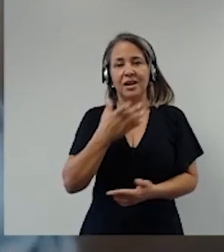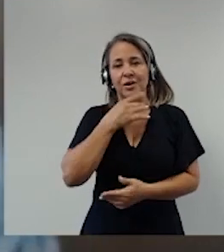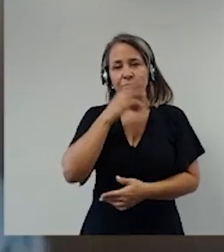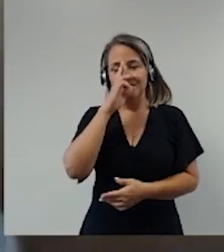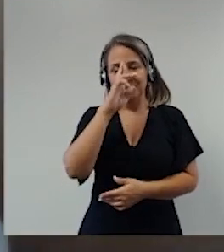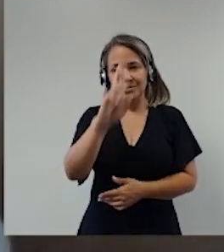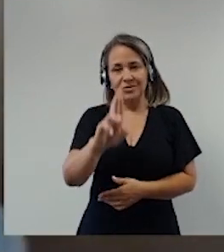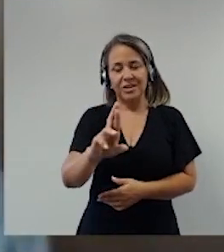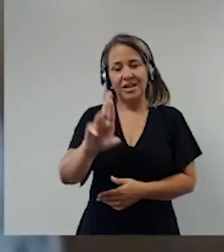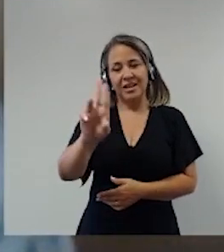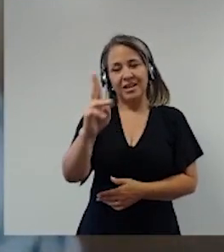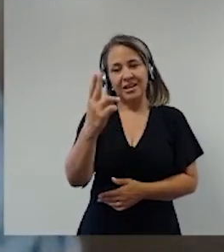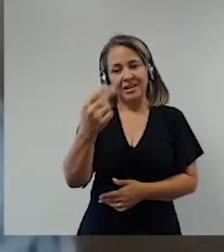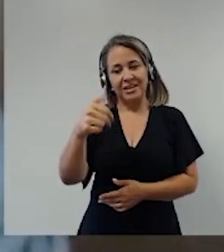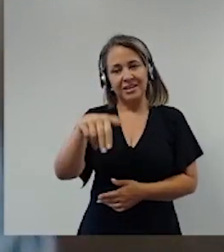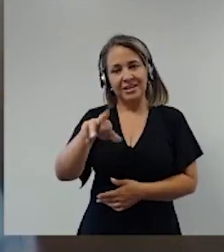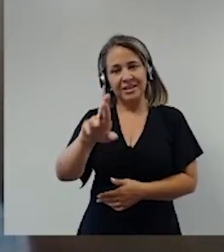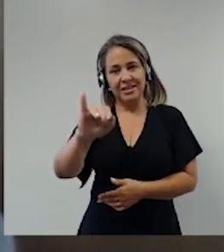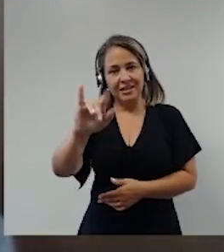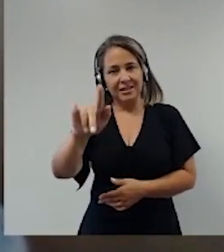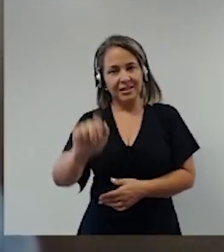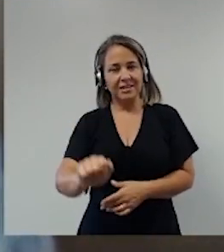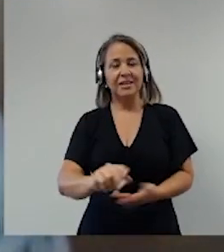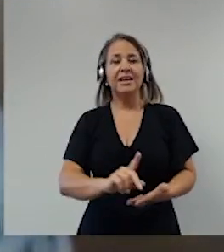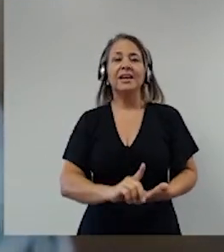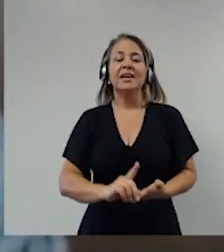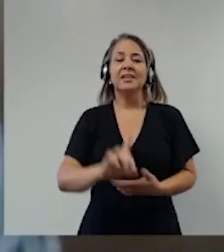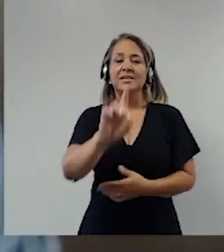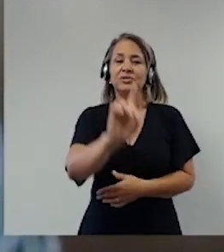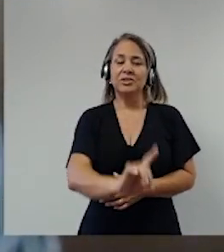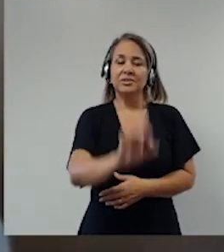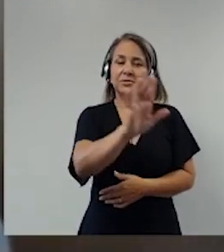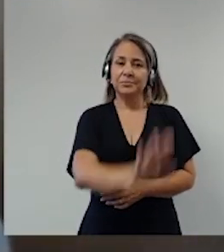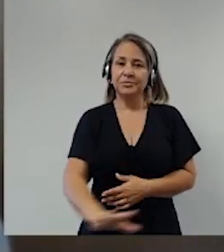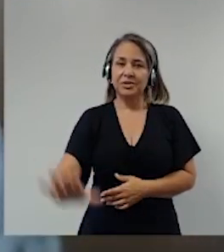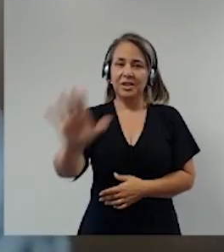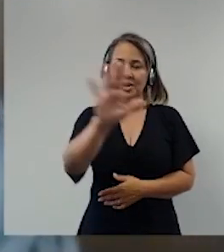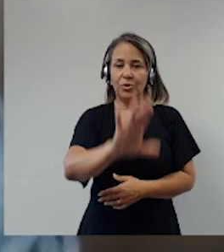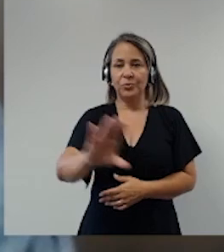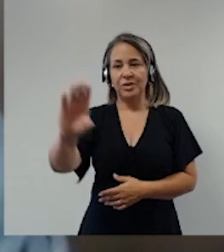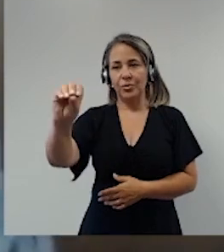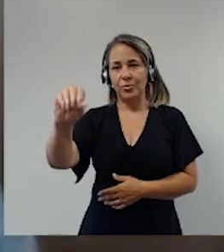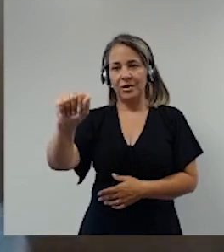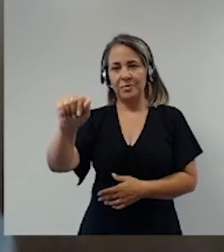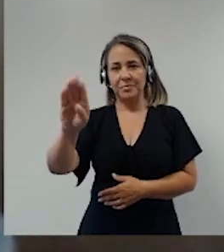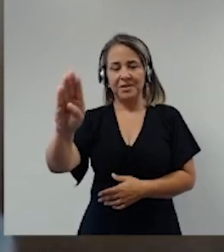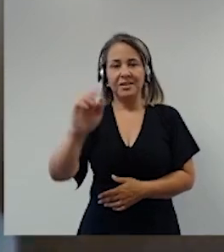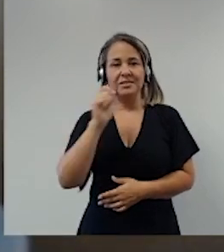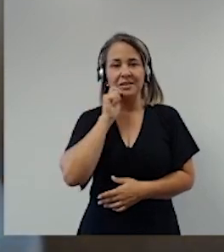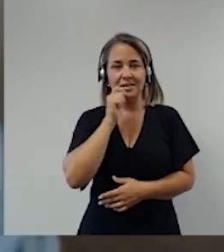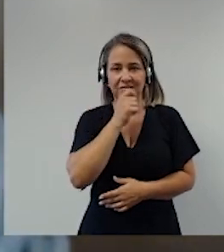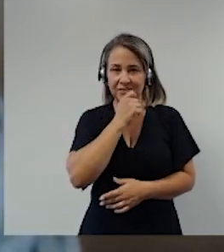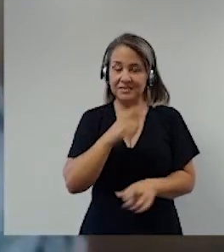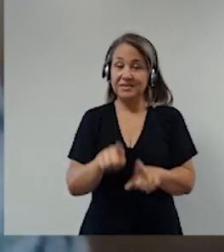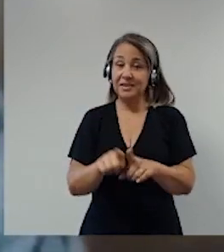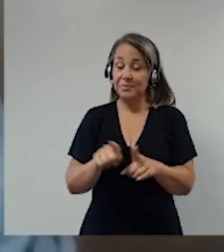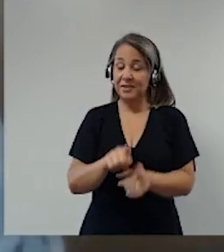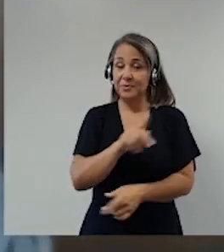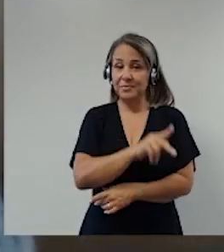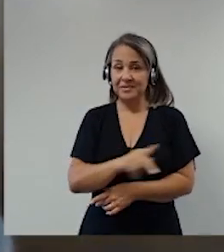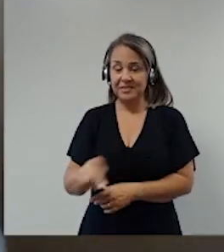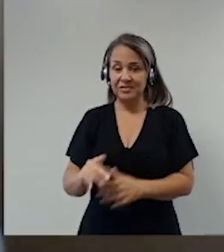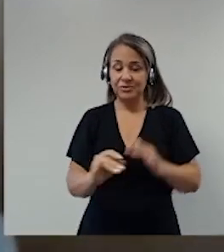Henrique Vasconcelos, que é diretor-geral da Escola Superior da Advocacia da OAB de Alagoas e presidente do Instituto de